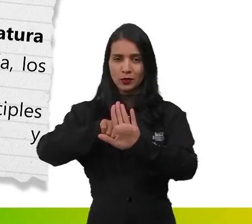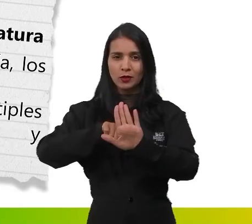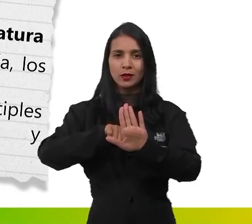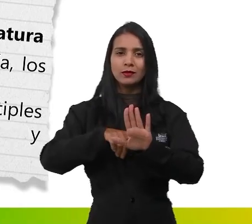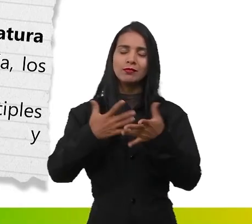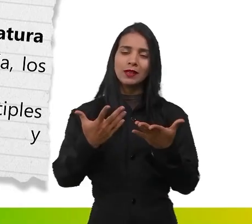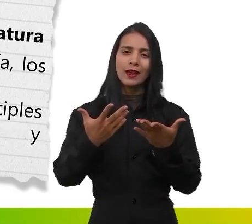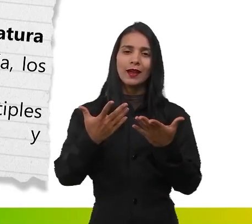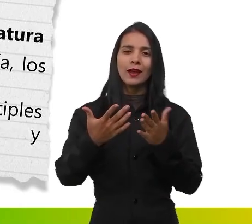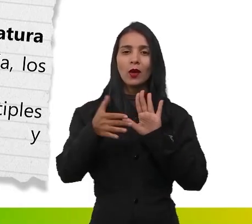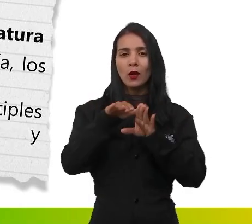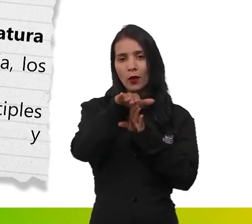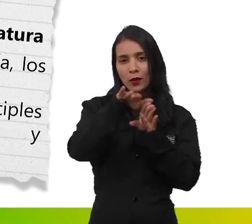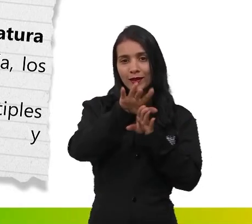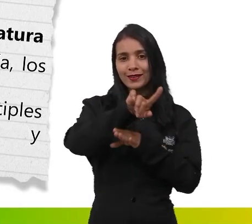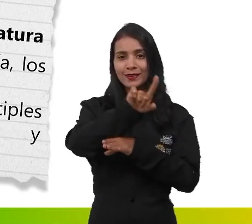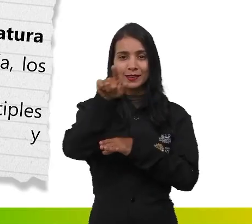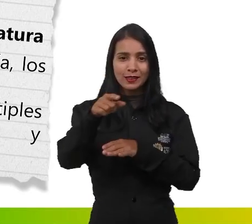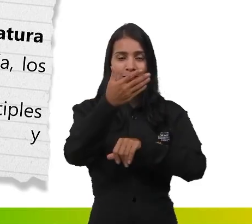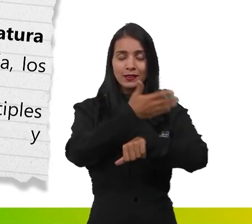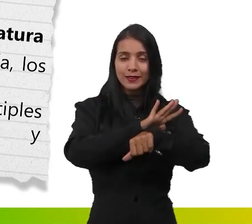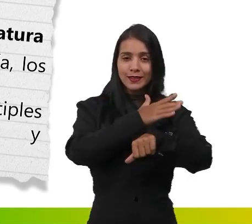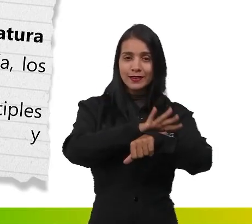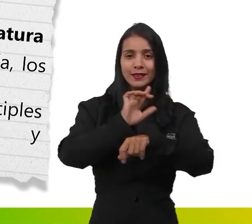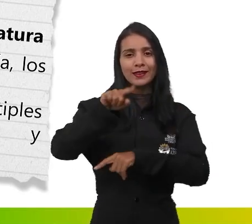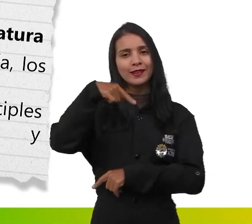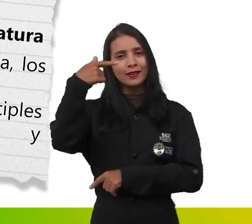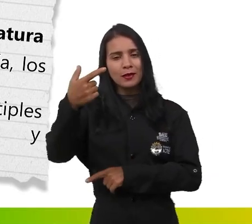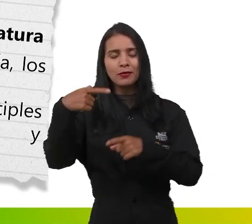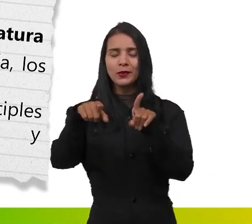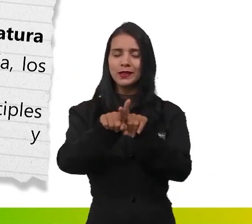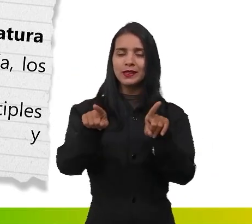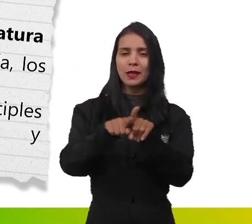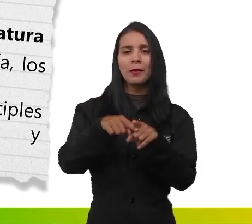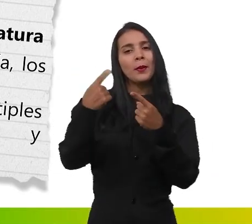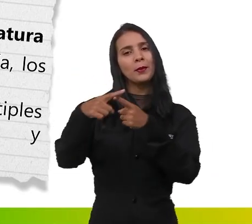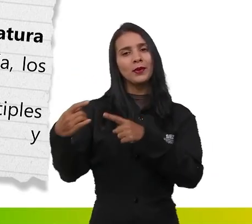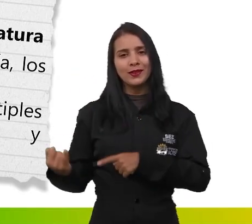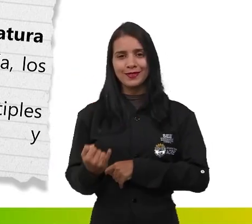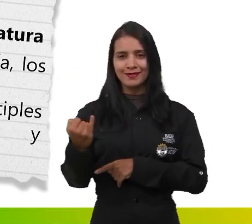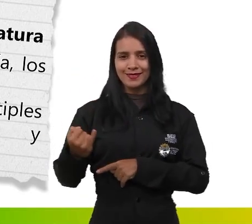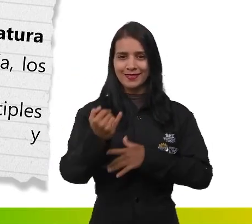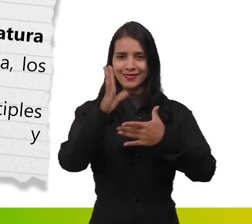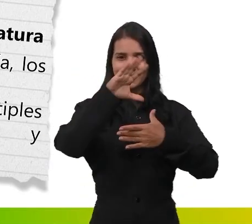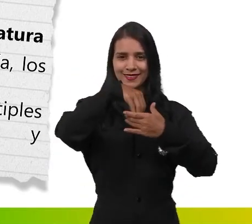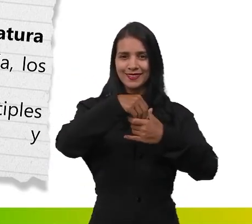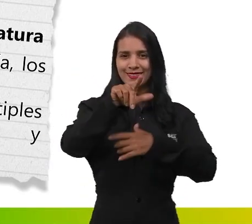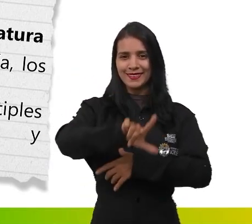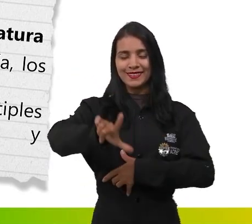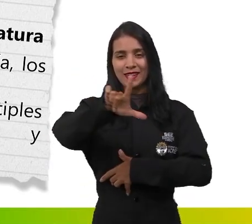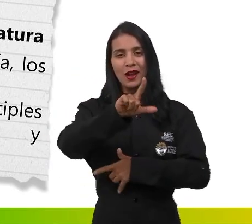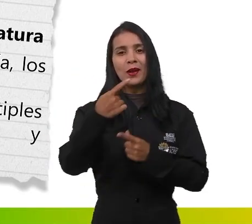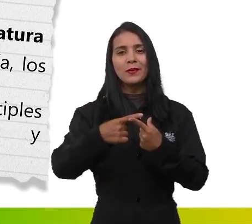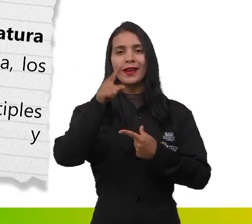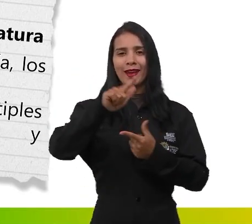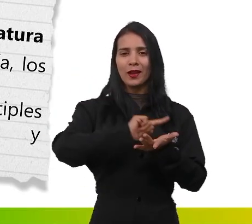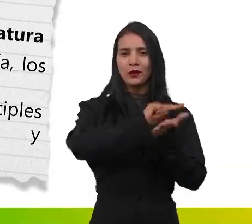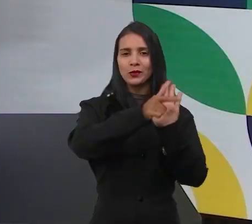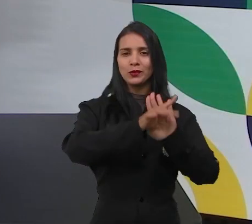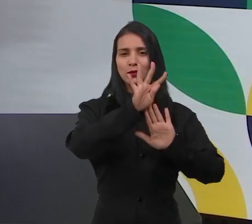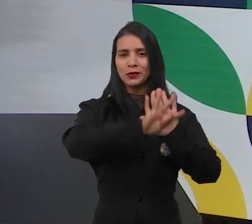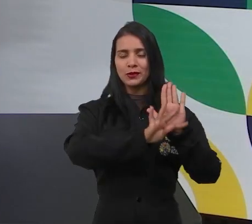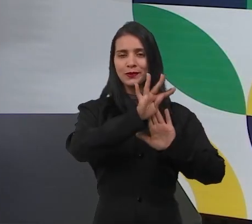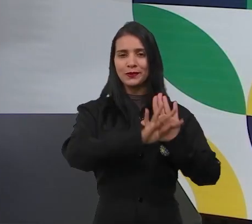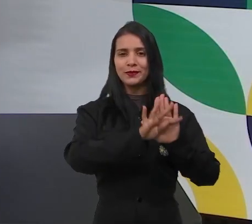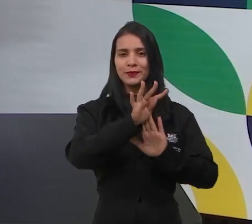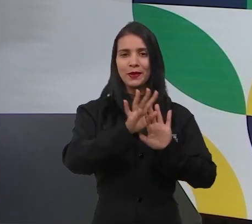por fim, falamos da importância dessa questão que é utilizada mais dentro da literatura, porque é um gênero textual